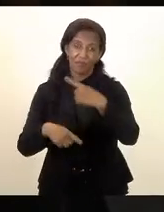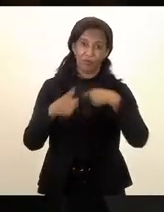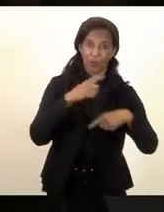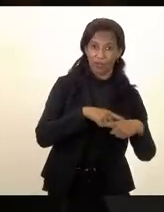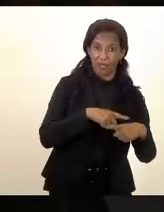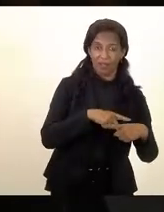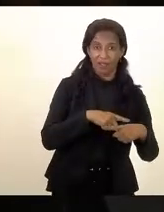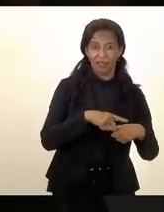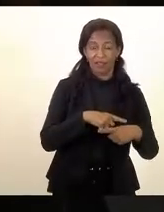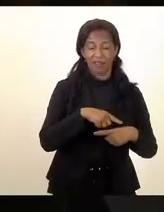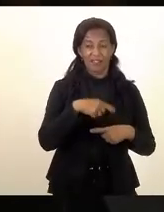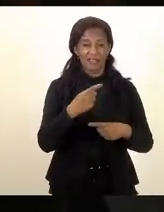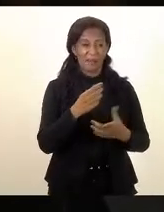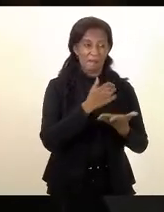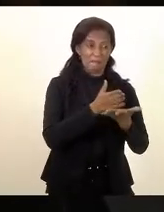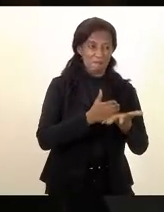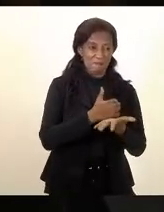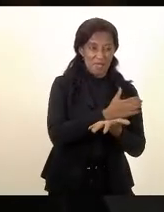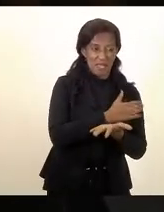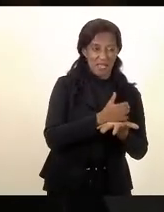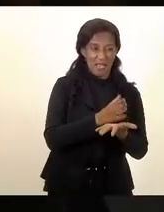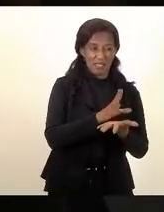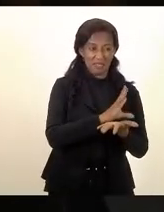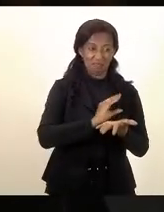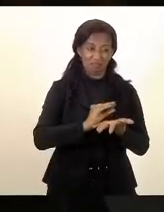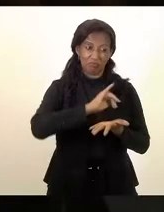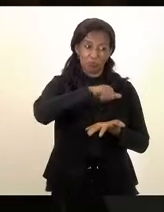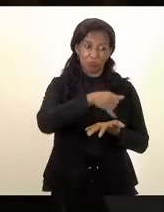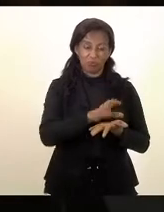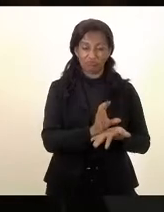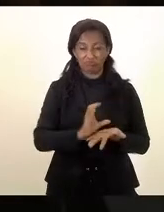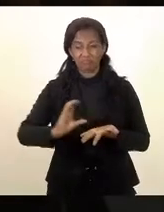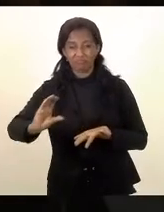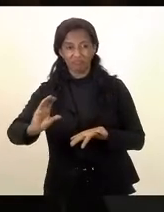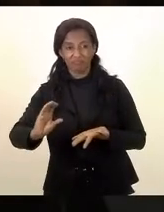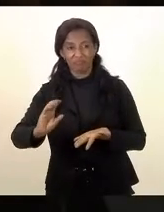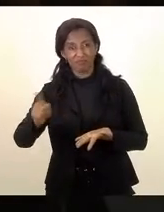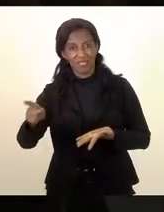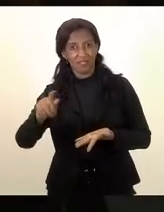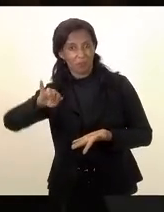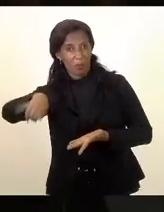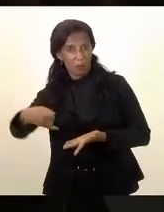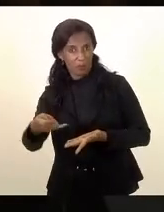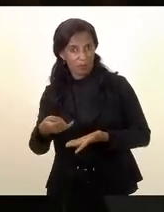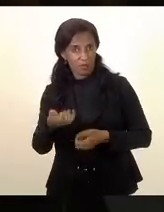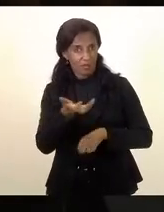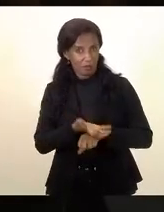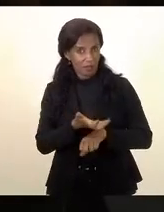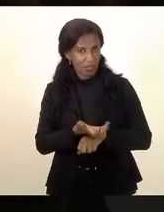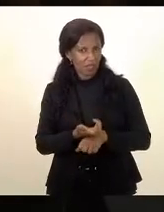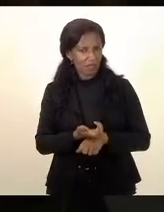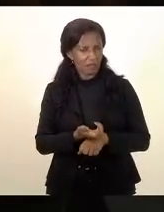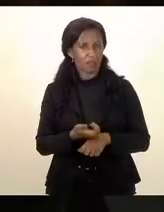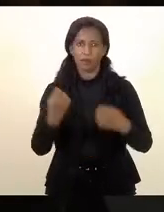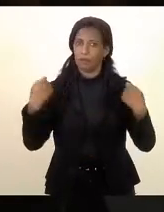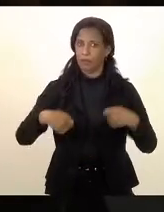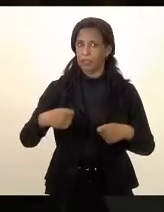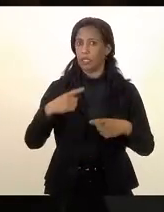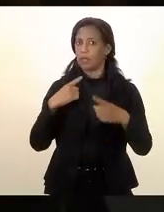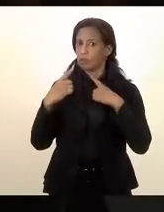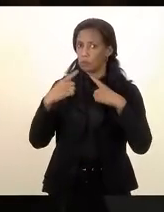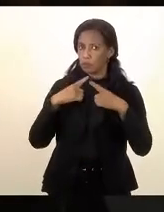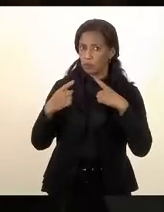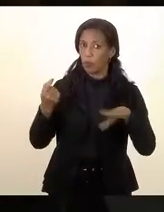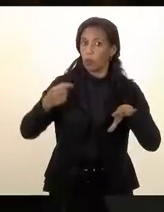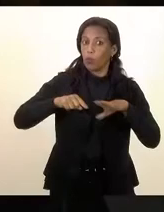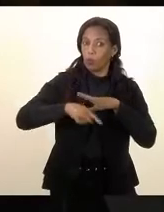ele vai poder levar uma parte do que ele estudou? ele vai poder compensar? isso tudo precisa ser debatido com profundidade